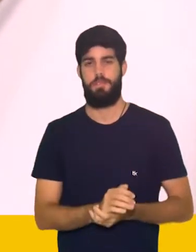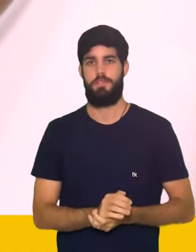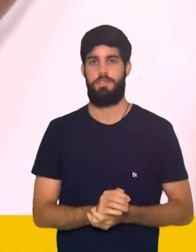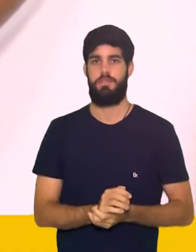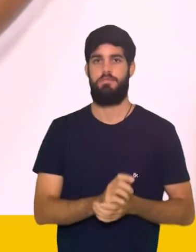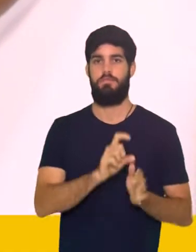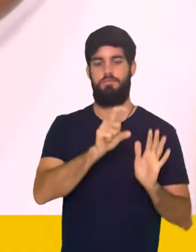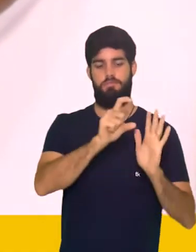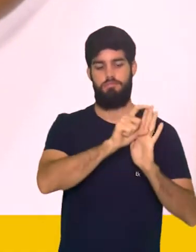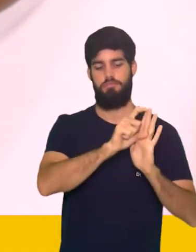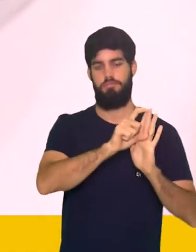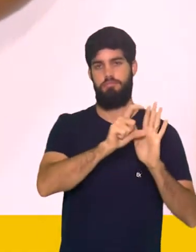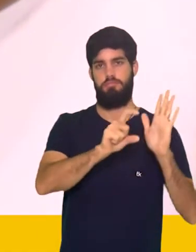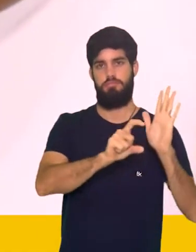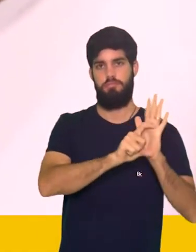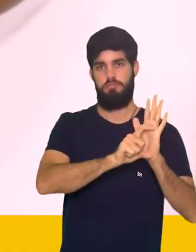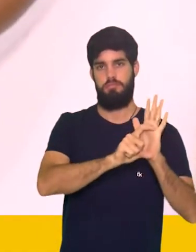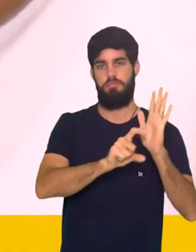parágrafo.